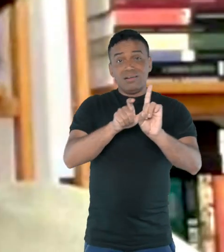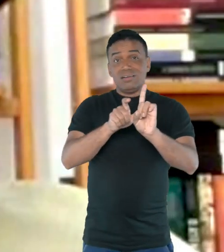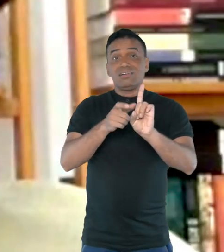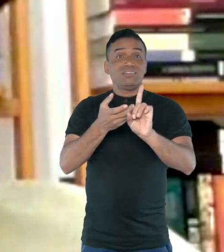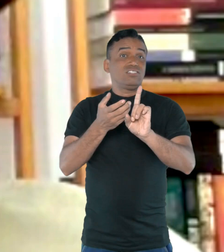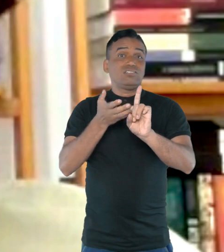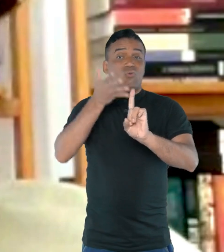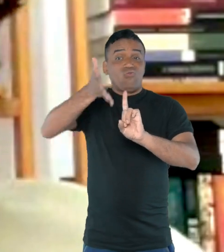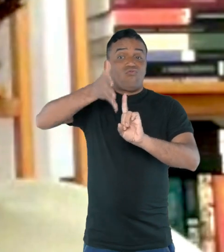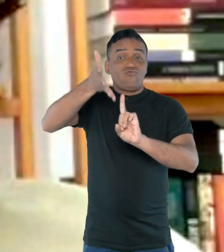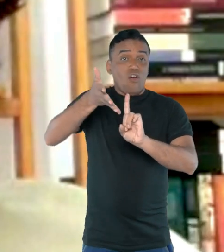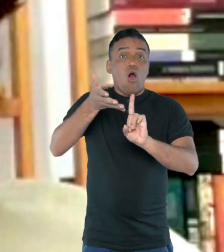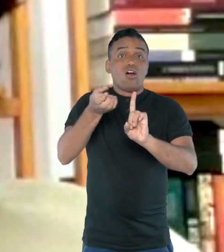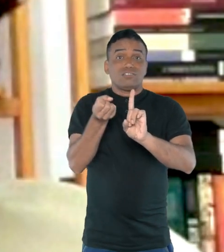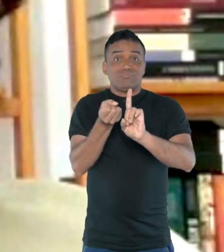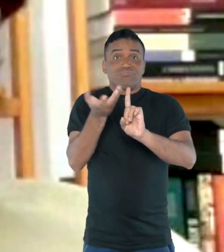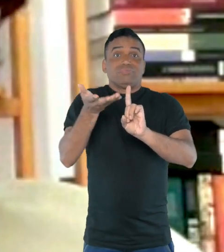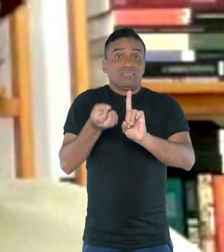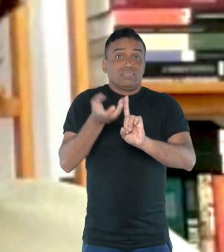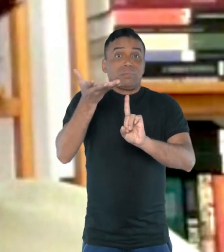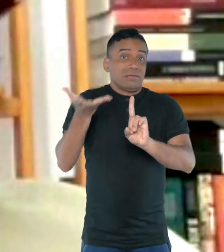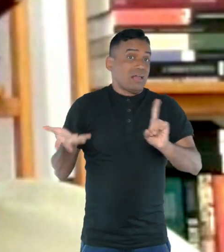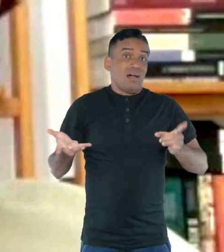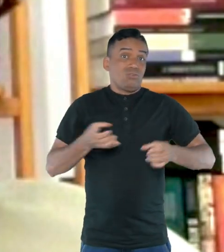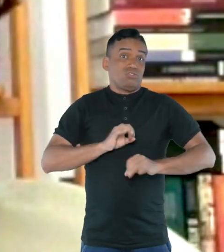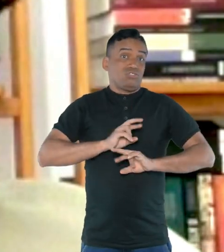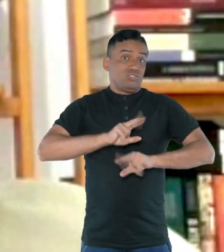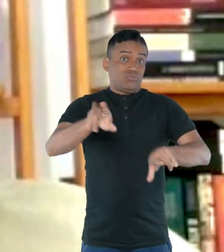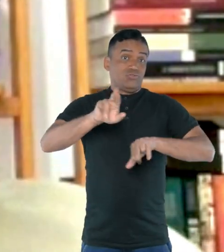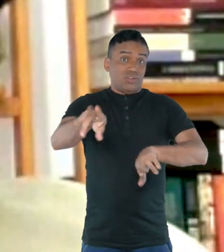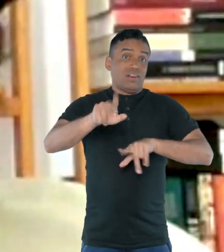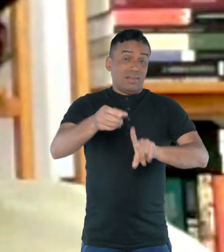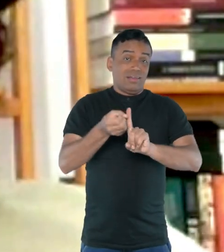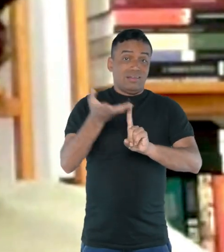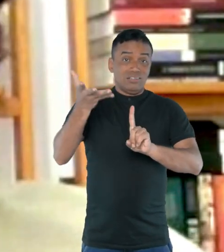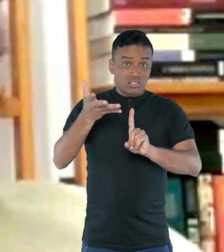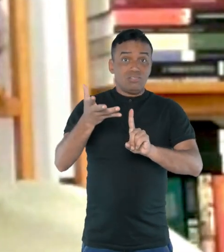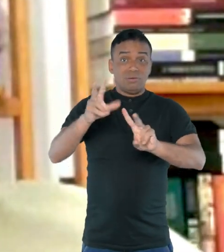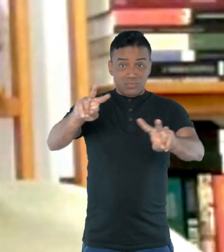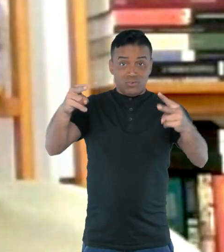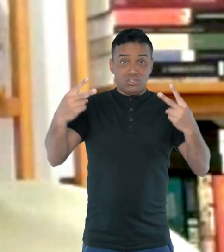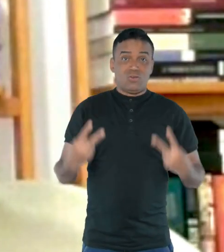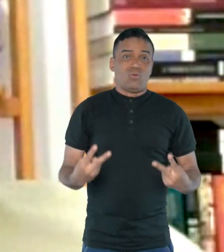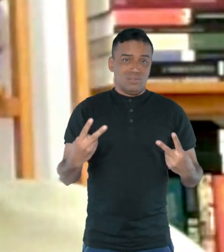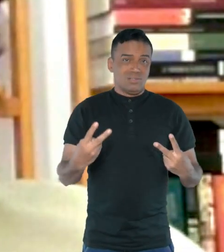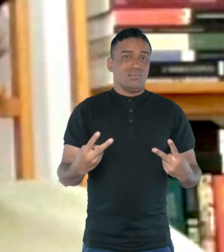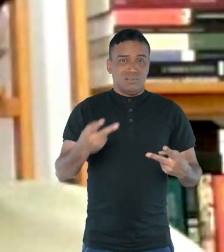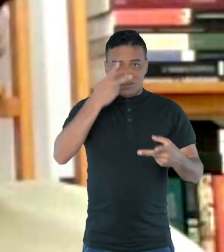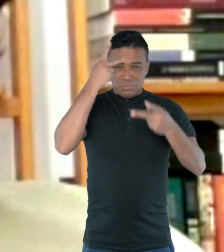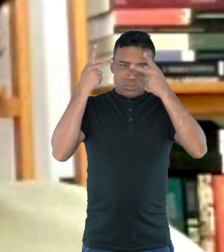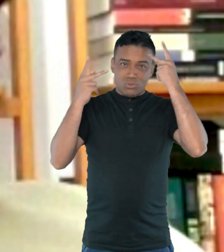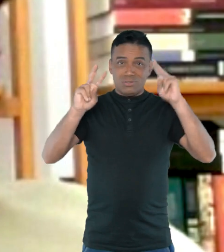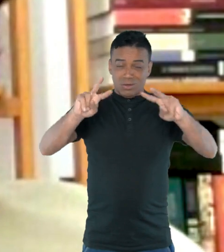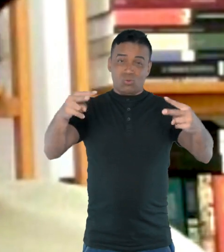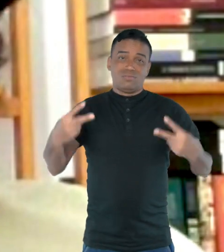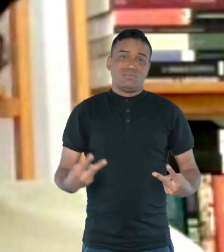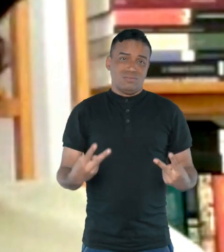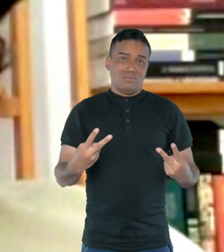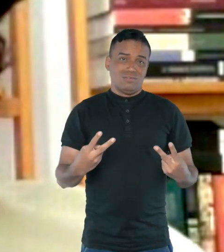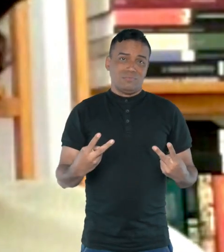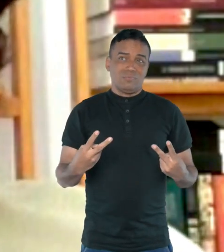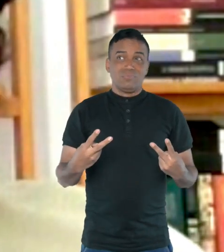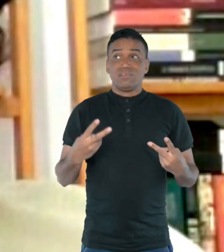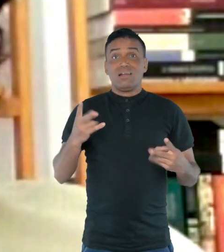muito diferentes e que essas vozes diferentes elas fossem reconhecidas de tal forma que não